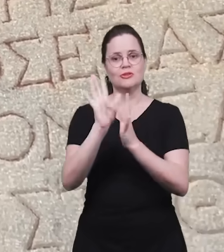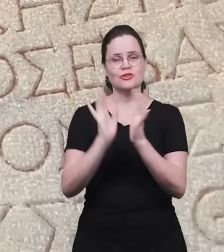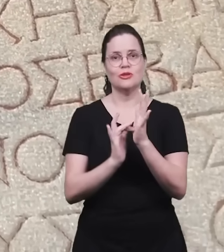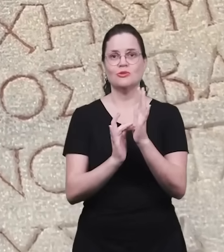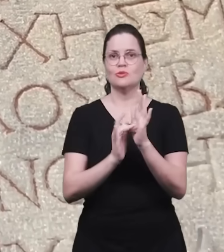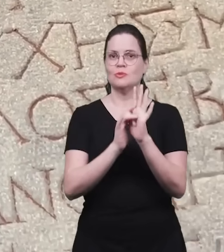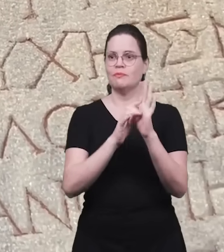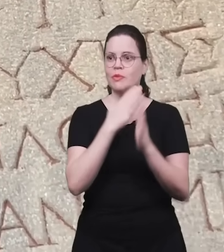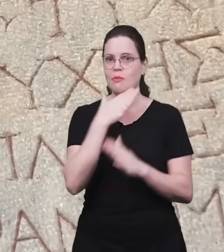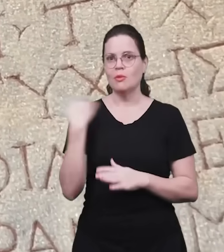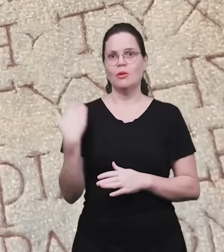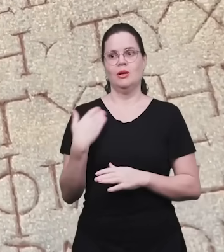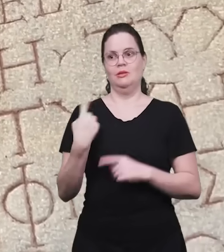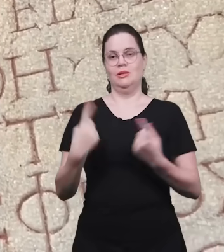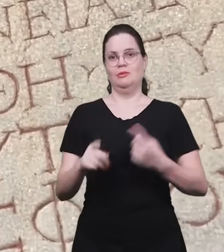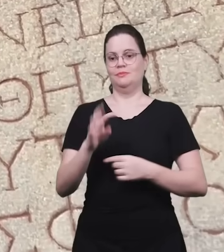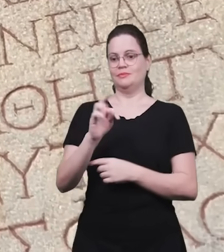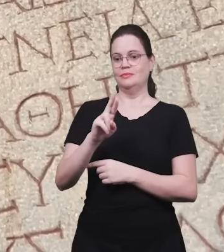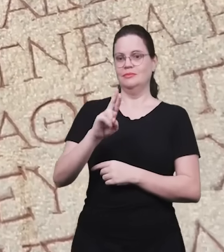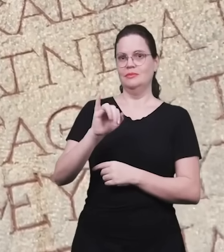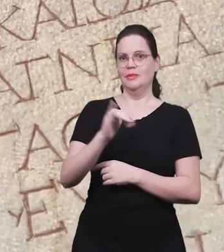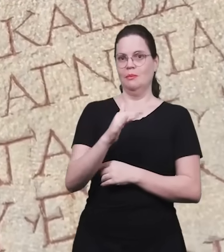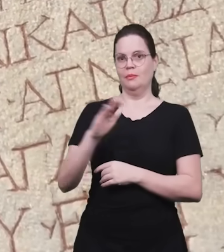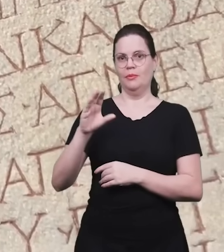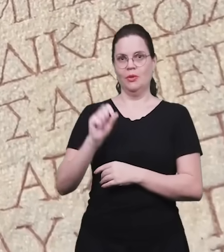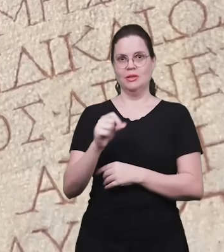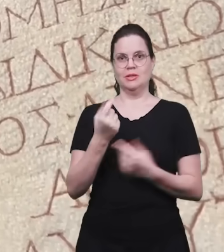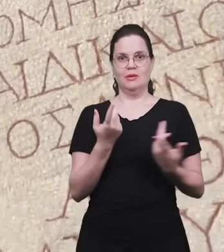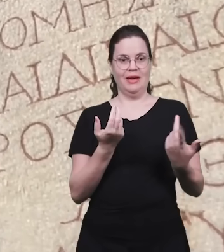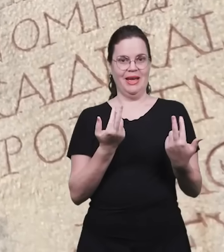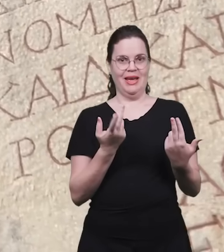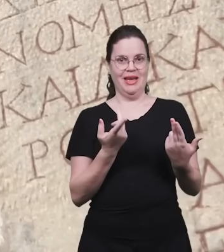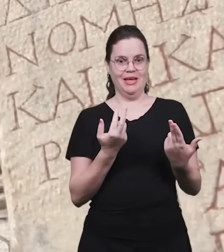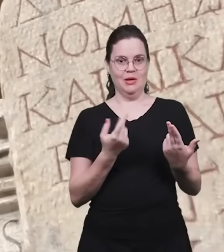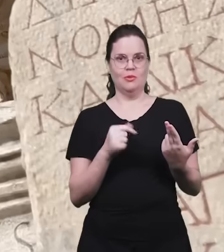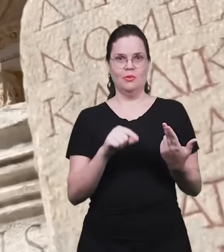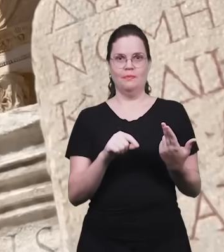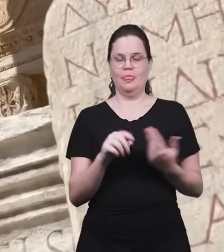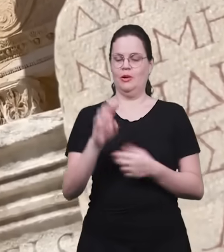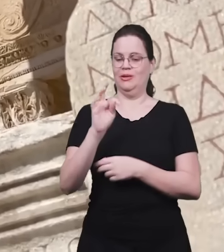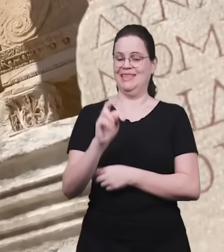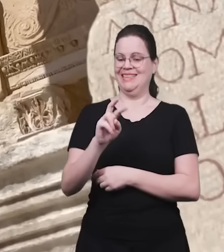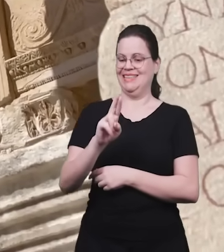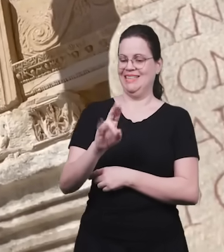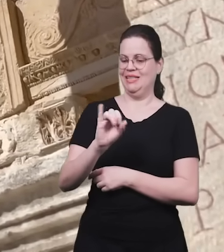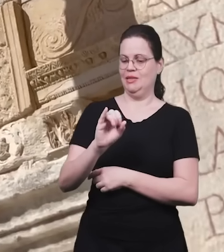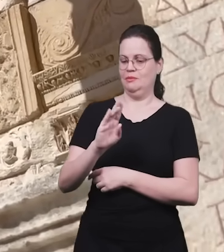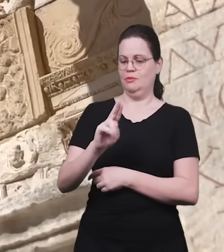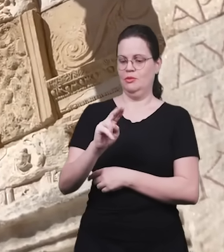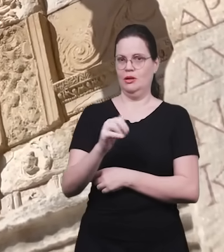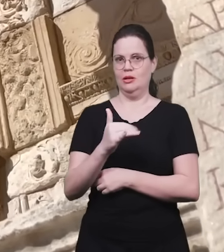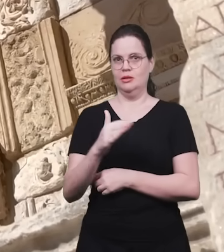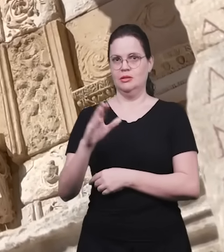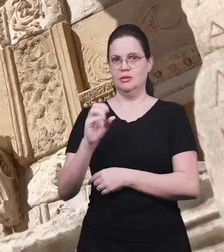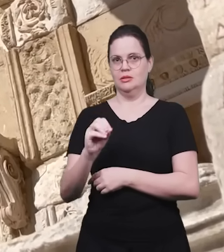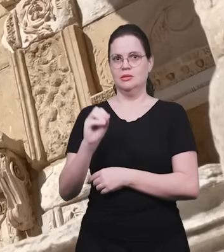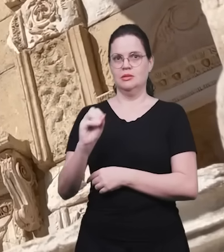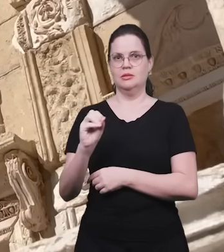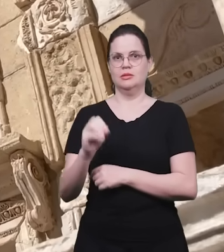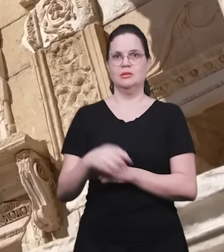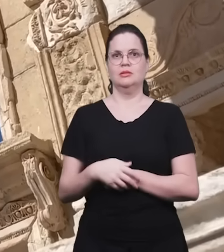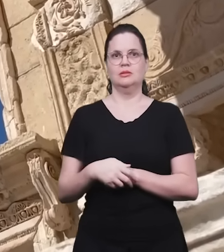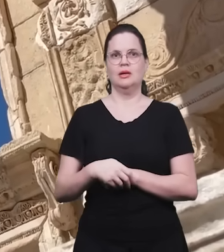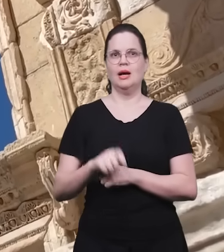não é aquilo que eles estão dizendo no texto bíblico. O texto bíblico, quando fala tribulação, a